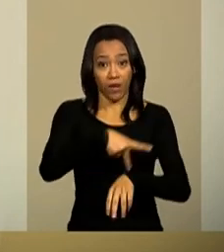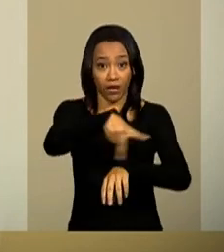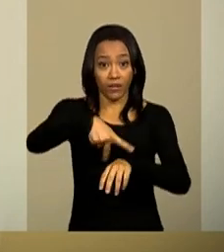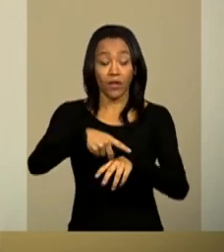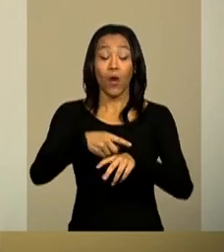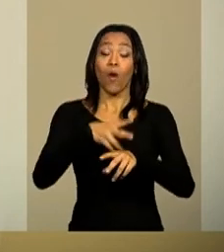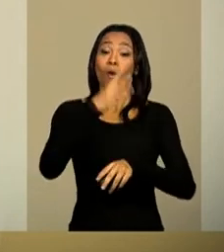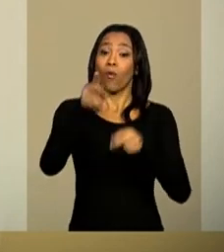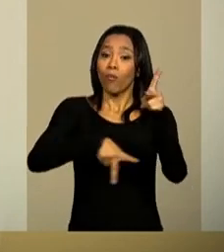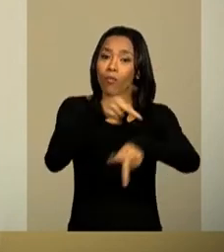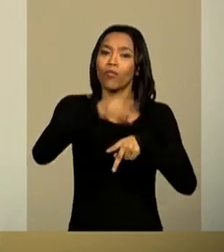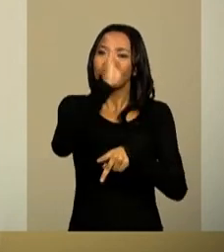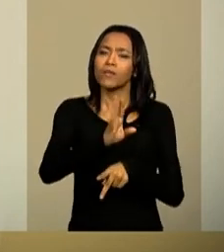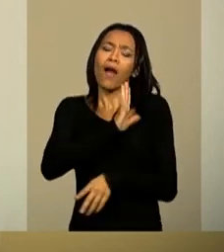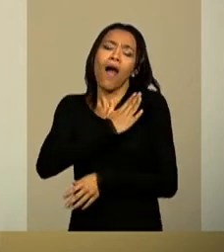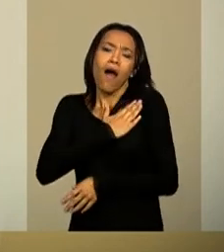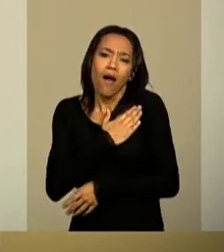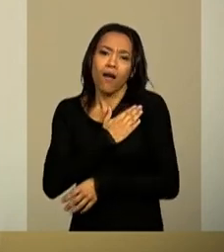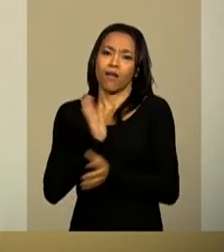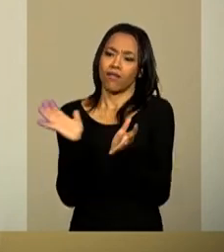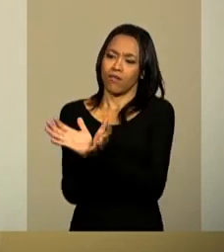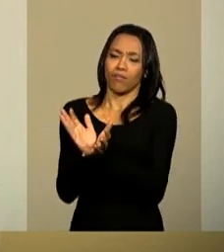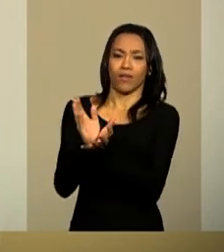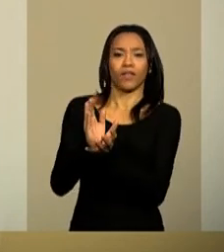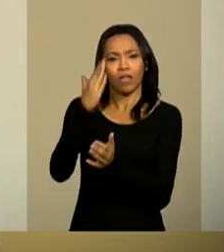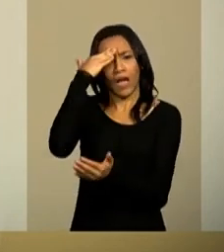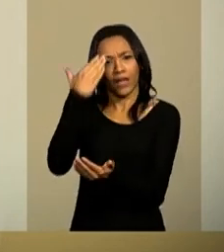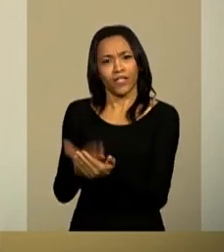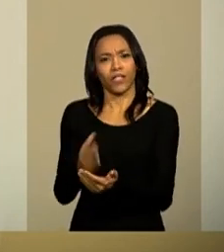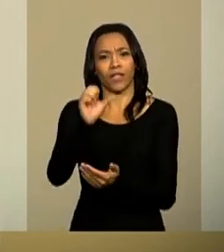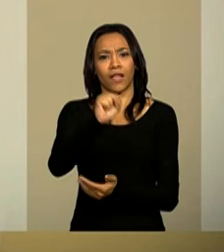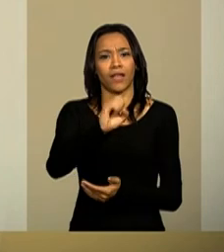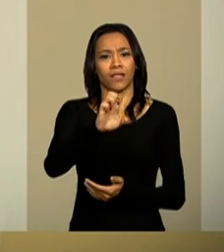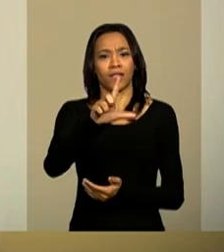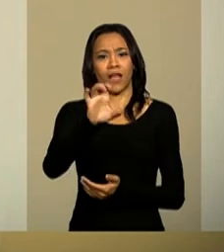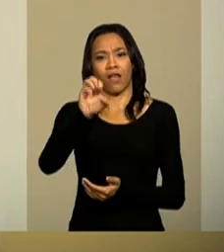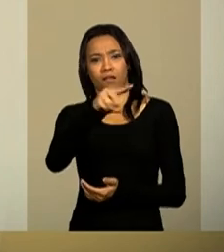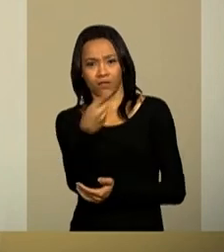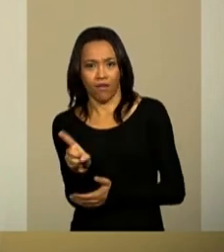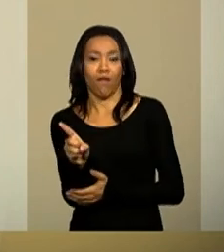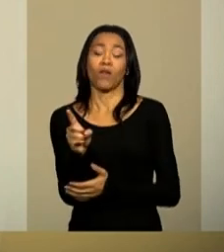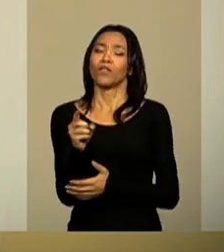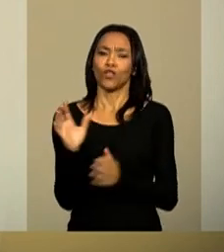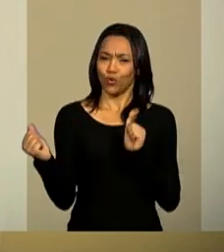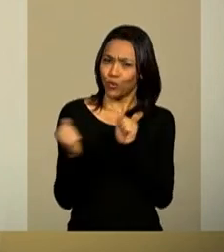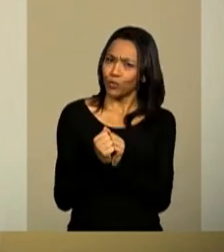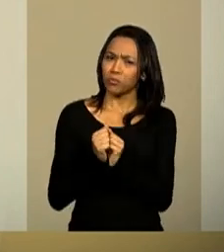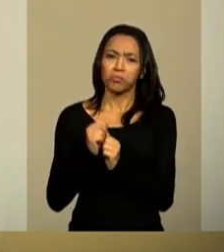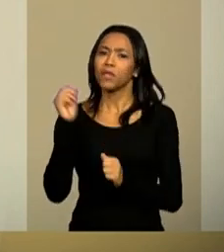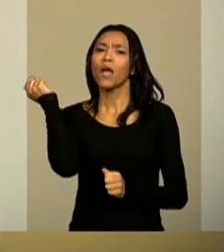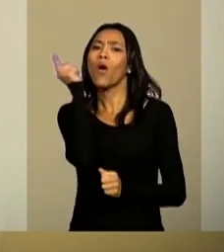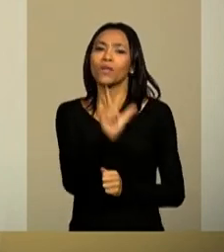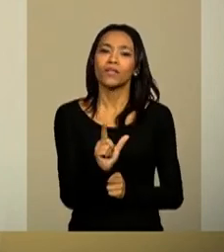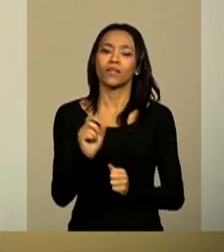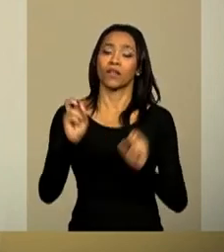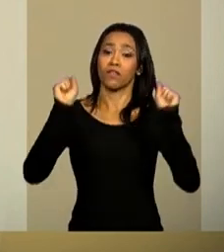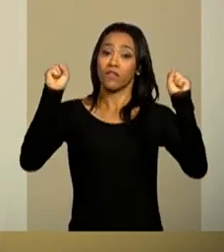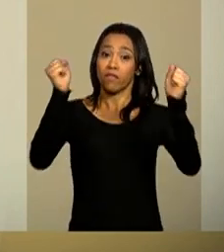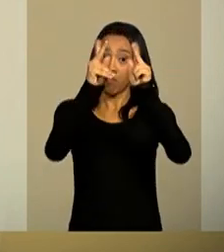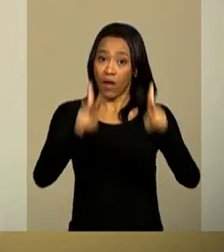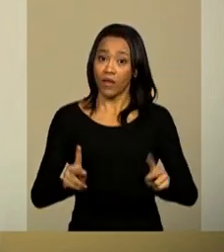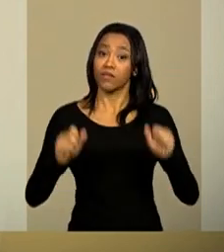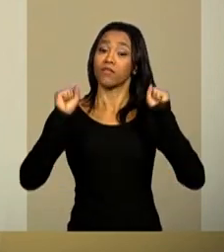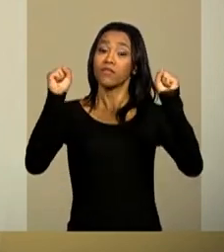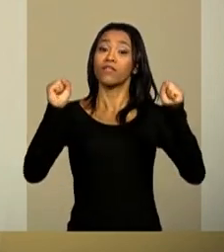povo brasileiro ama e confia em sua seleção. Estamos todos juntos para o que der e vier. Viva a paz, viva